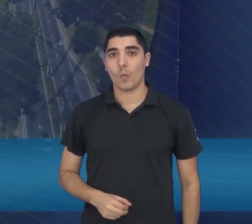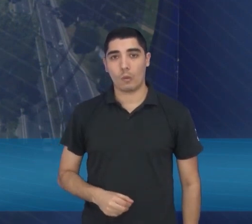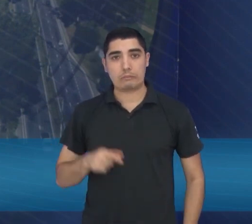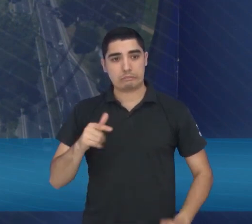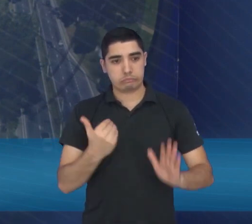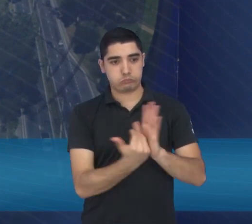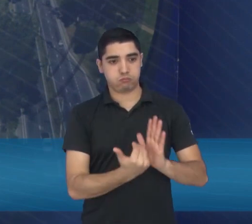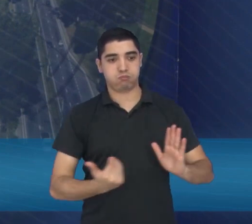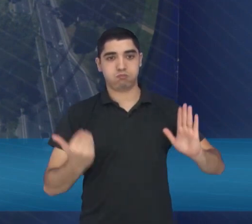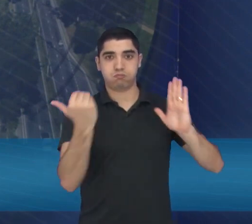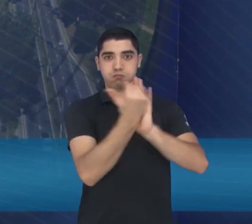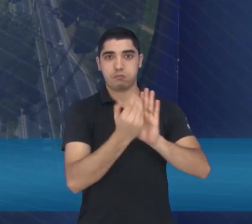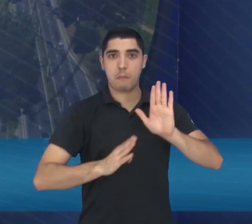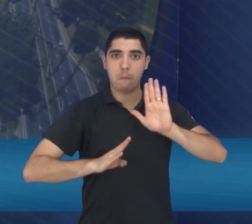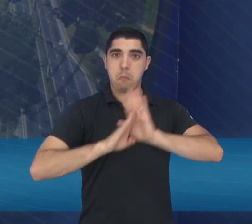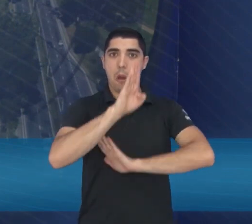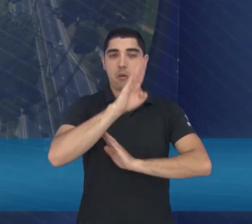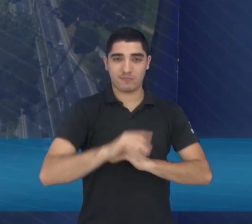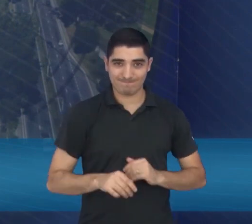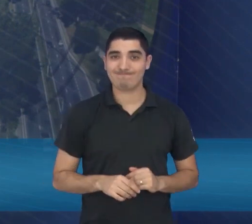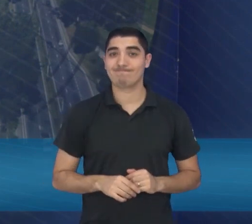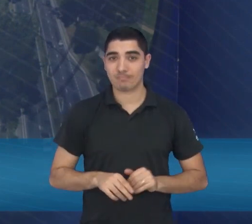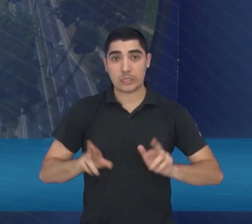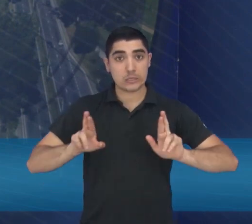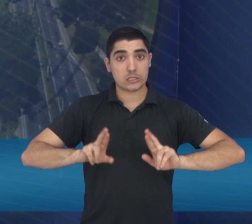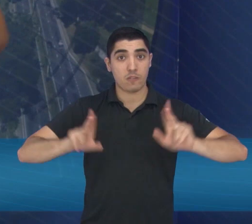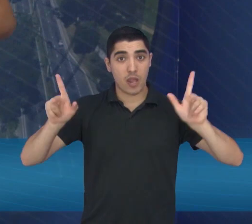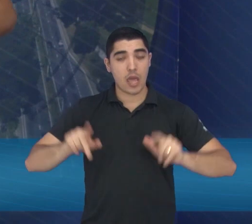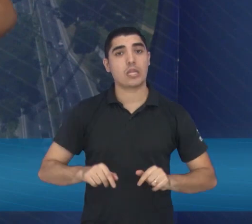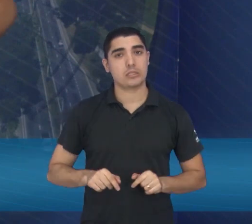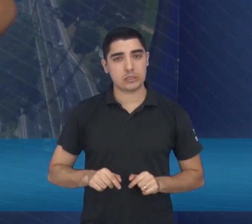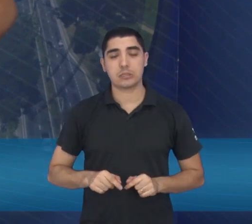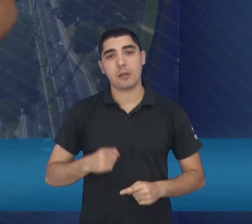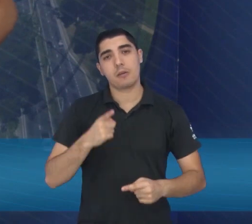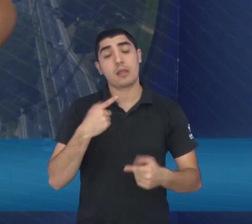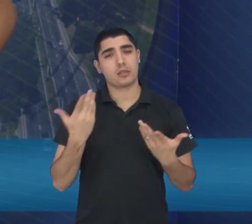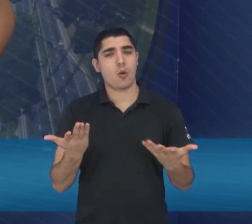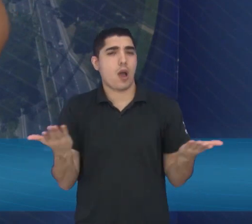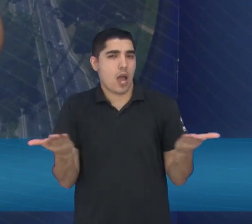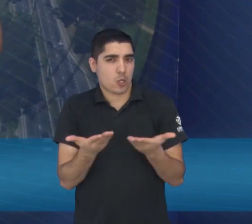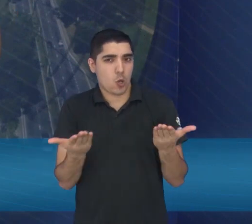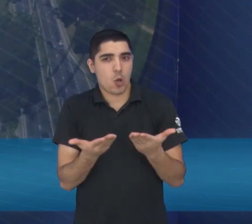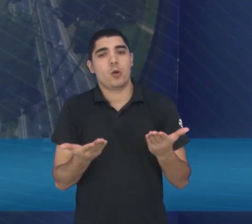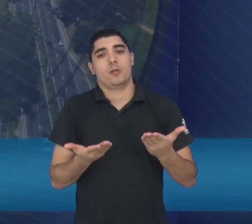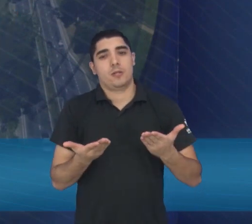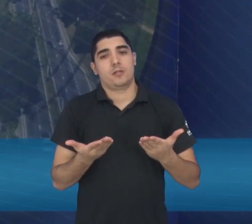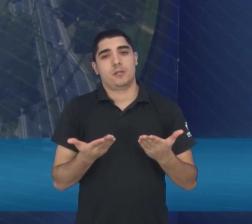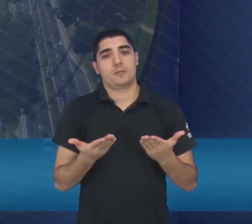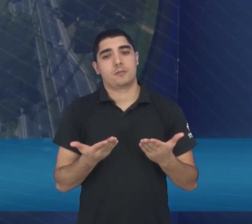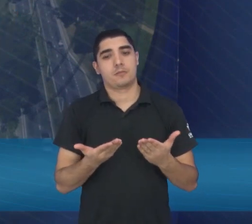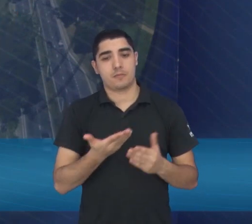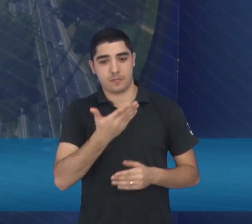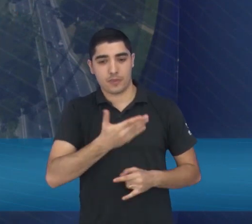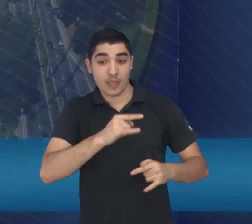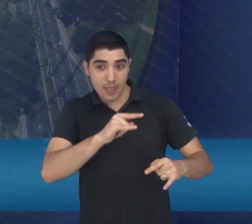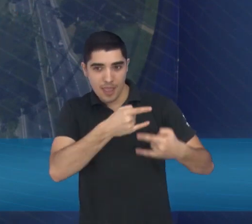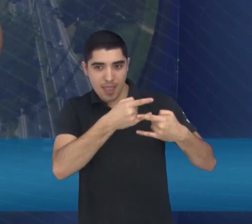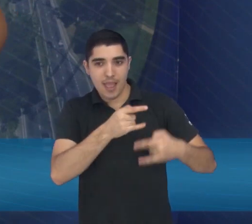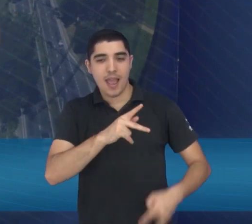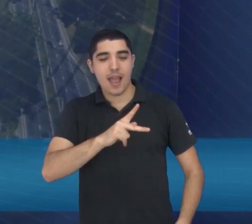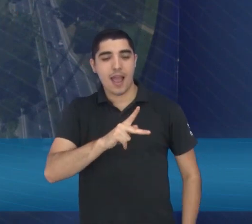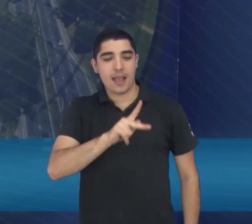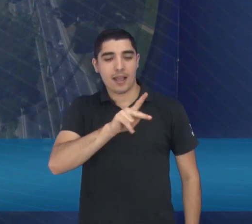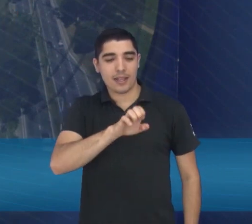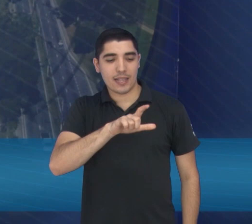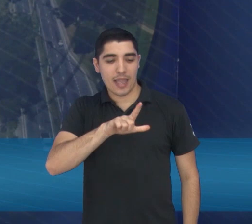salto, daí uma diferença bastante grande. Vou passar a palavra para a Kelly, agora,